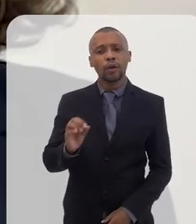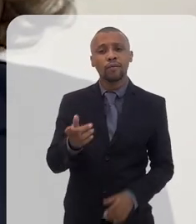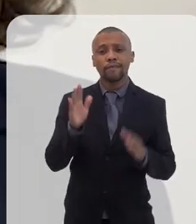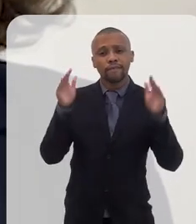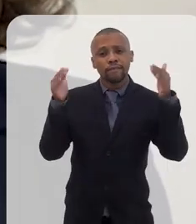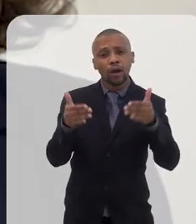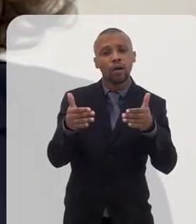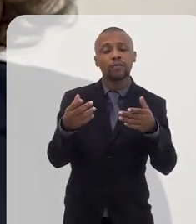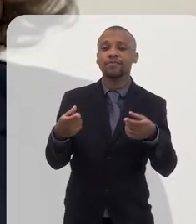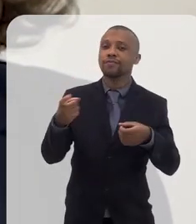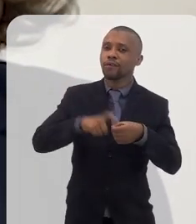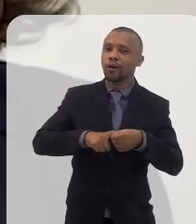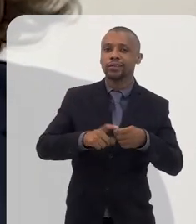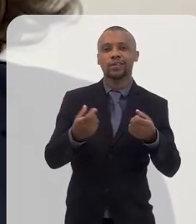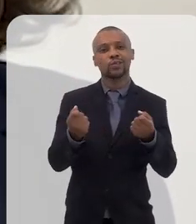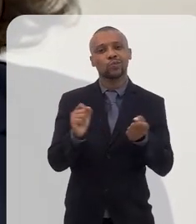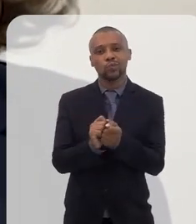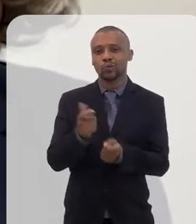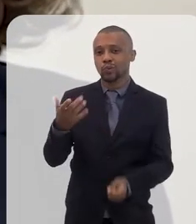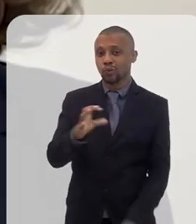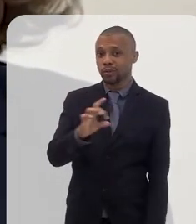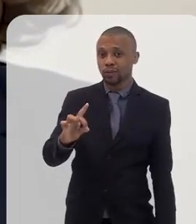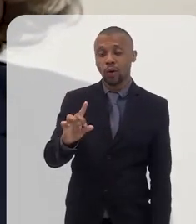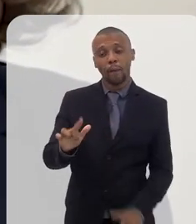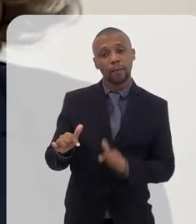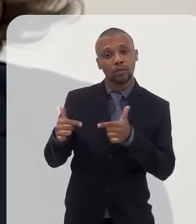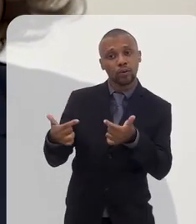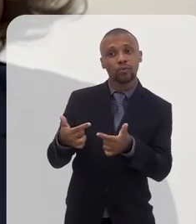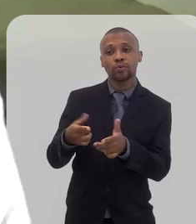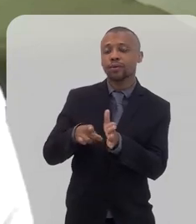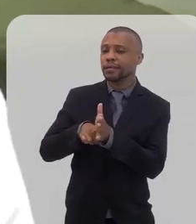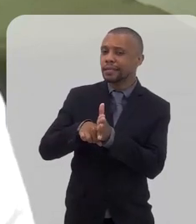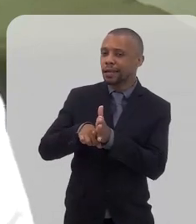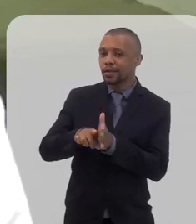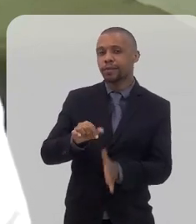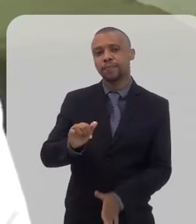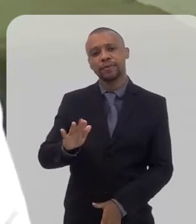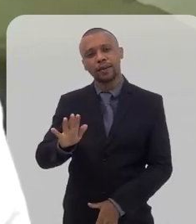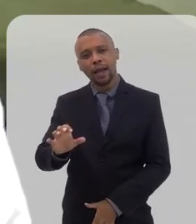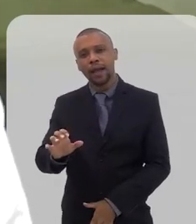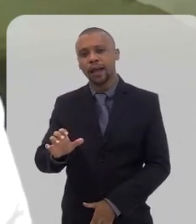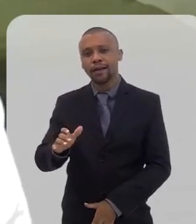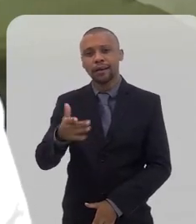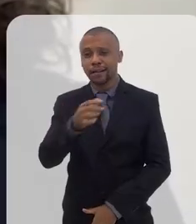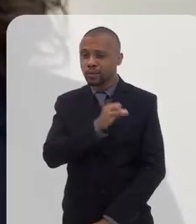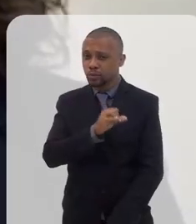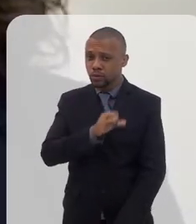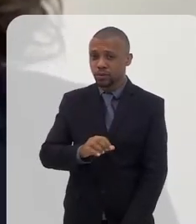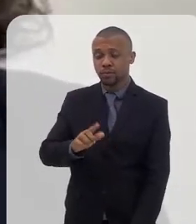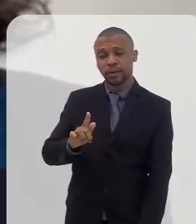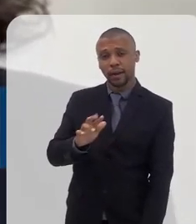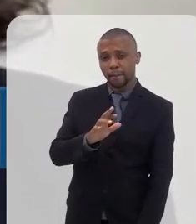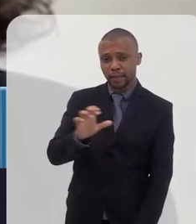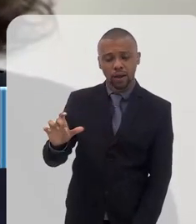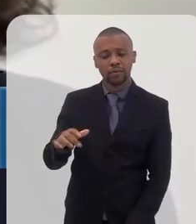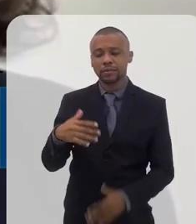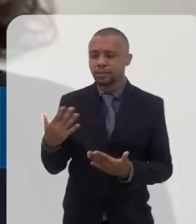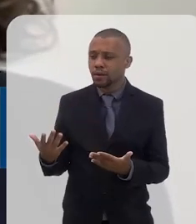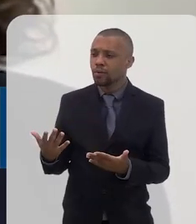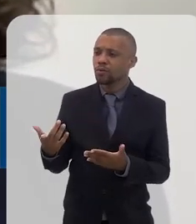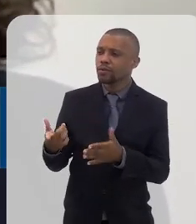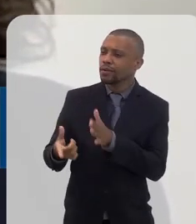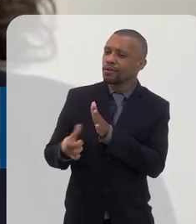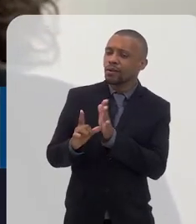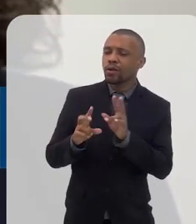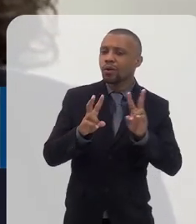Foco está de volta com o coordenador operacional do Censo do IBGE aqui no Rio de Janeiro, Gabriel Barros. Gabriel, no bloco anterior a gente